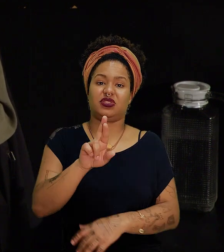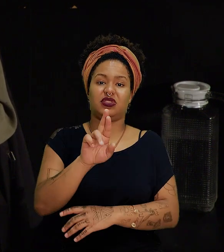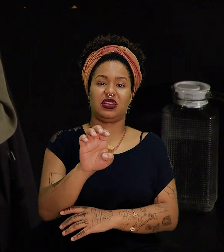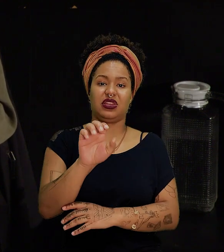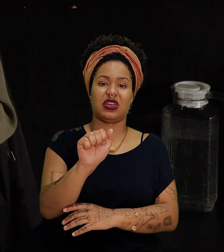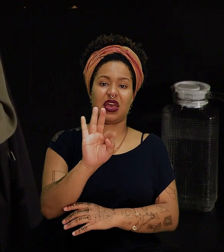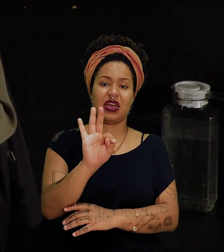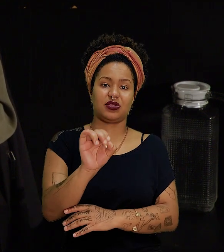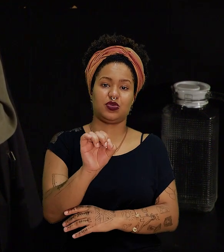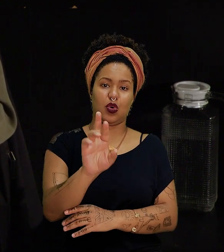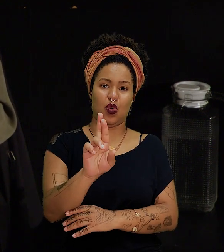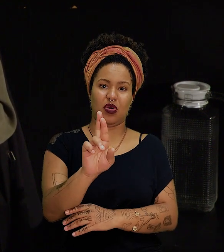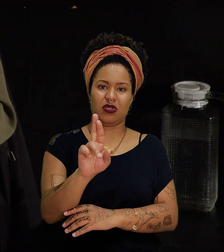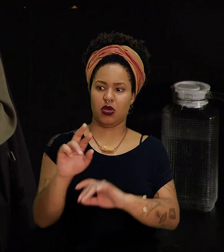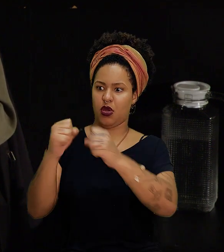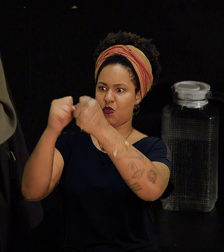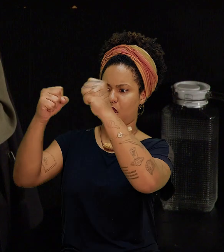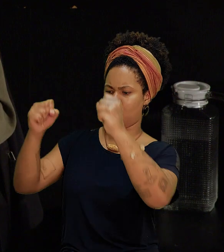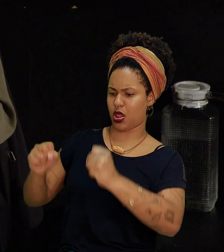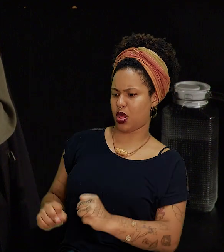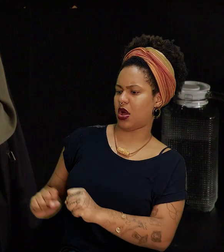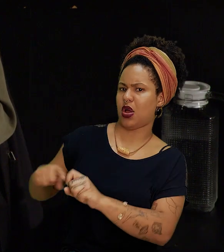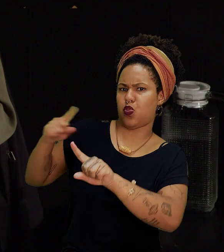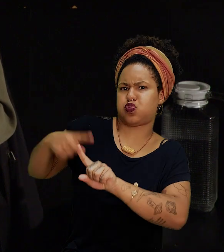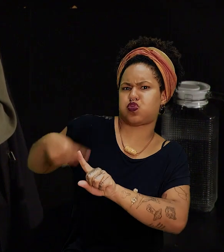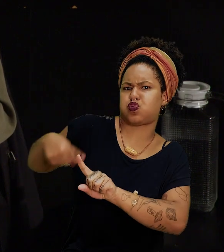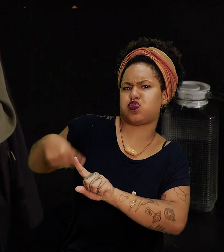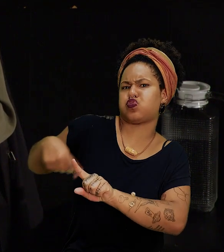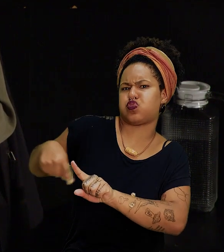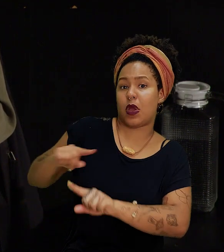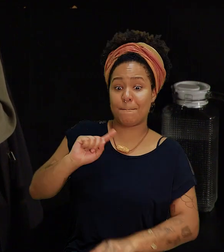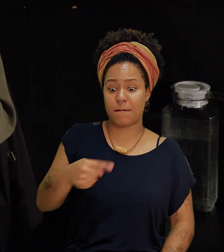reatores de 1.100 megawatts, né,